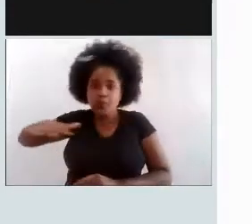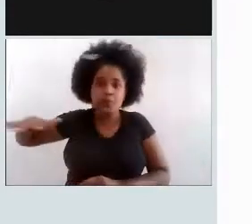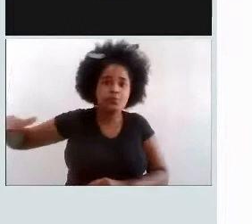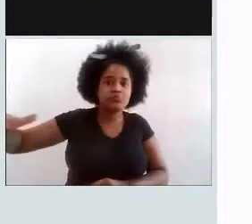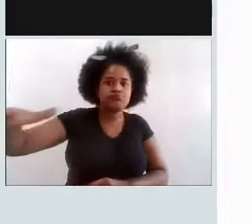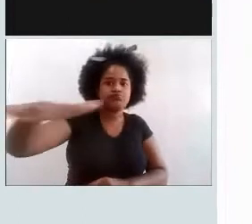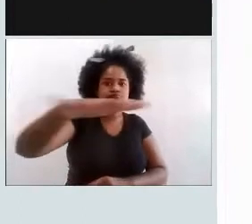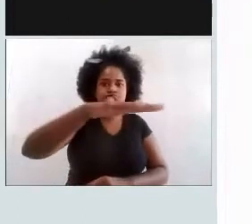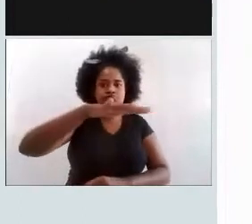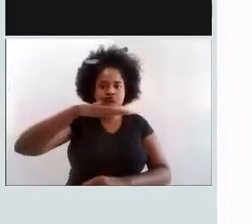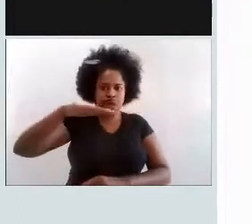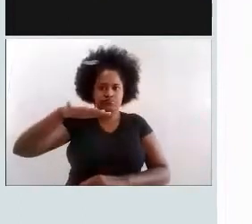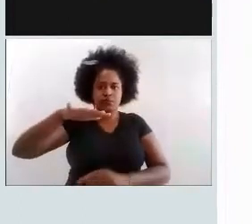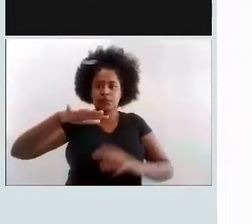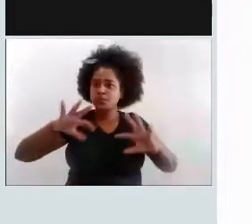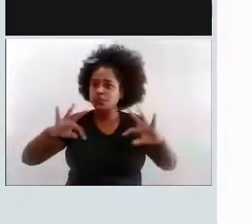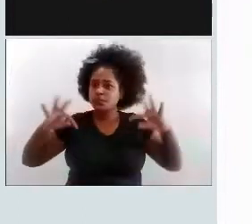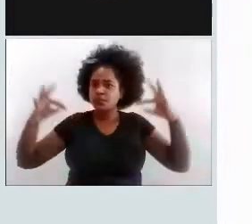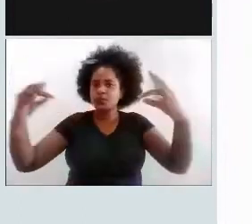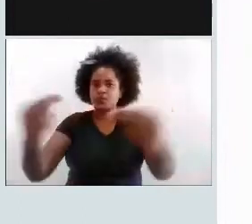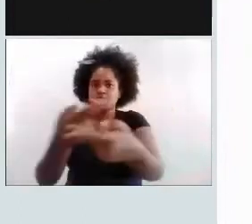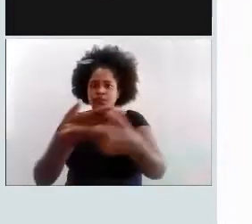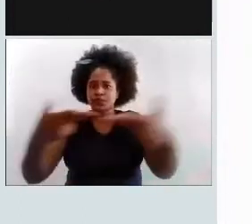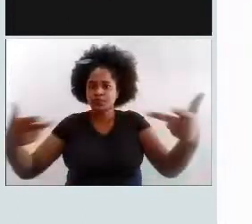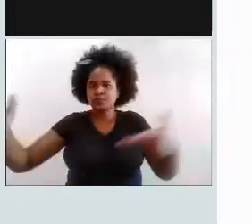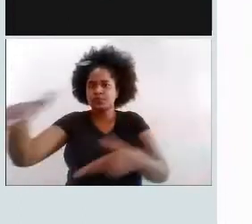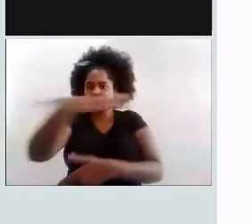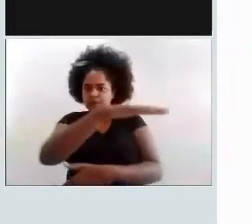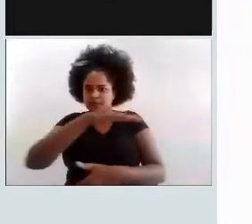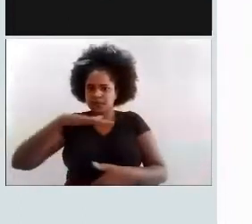no espaço? Então é justamente sobre isso.